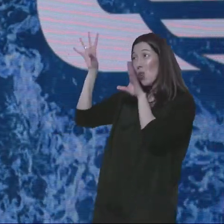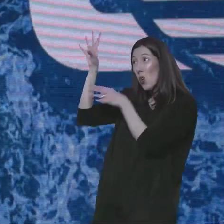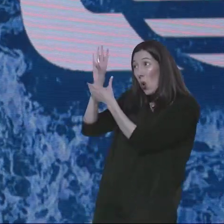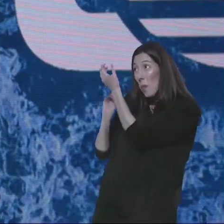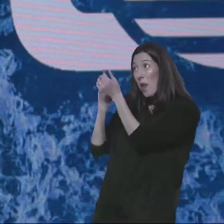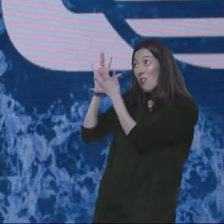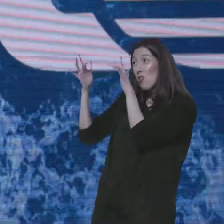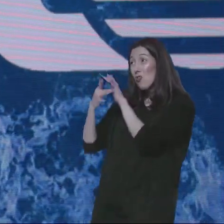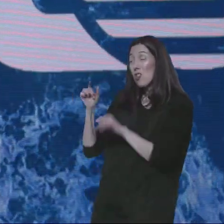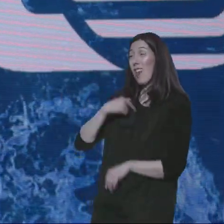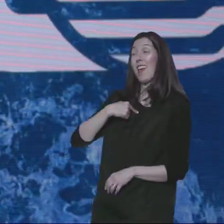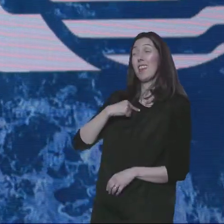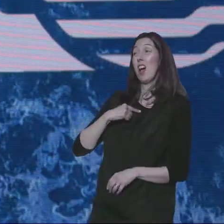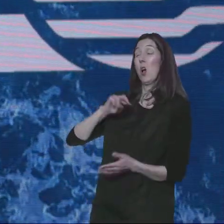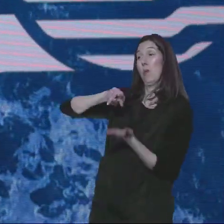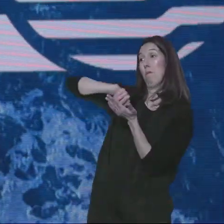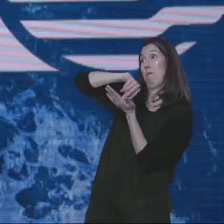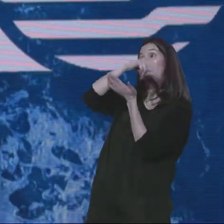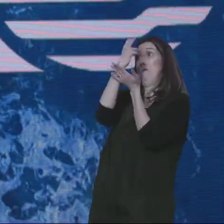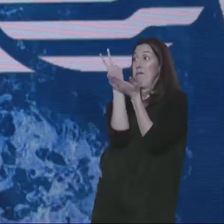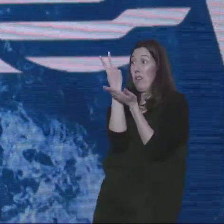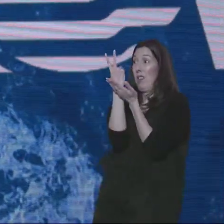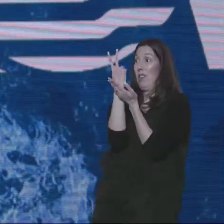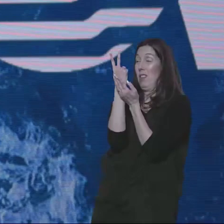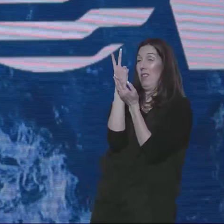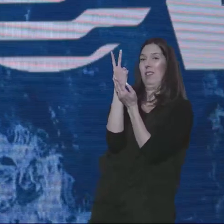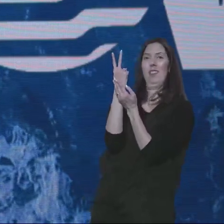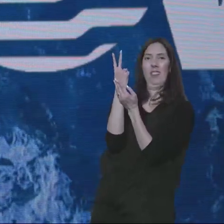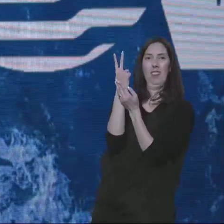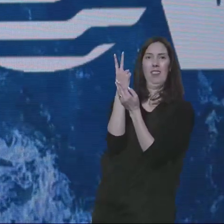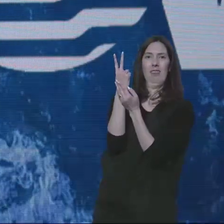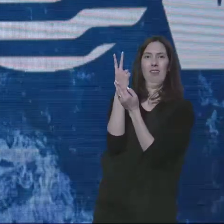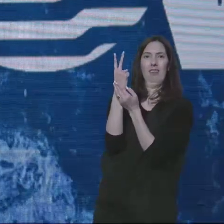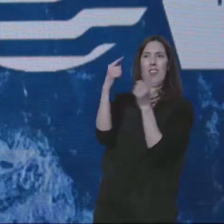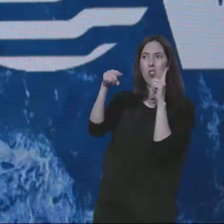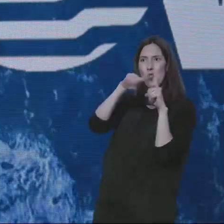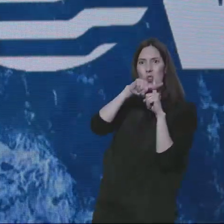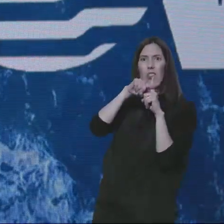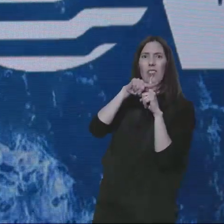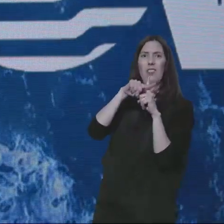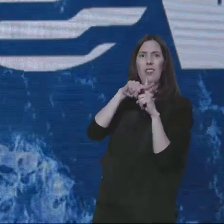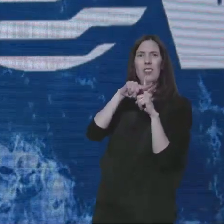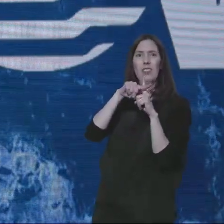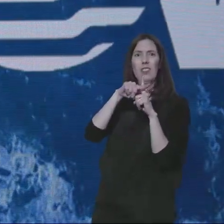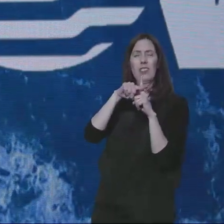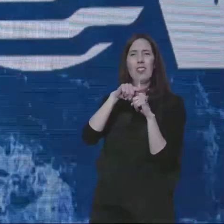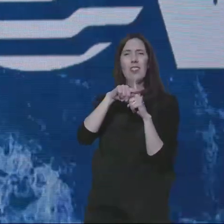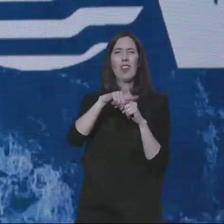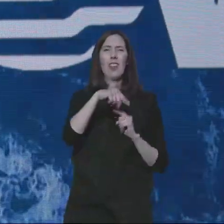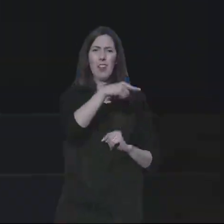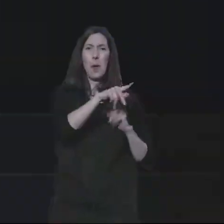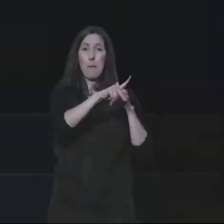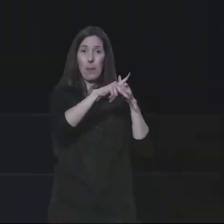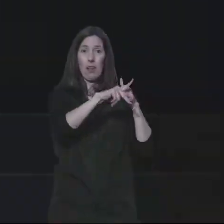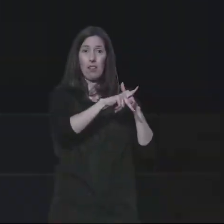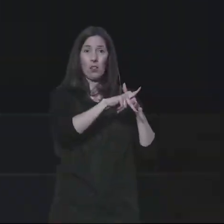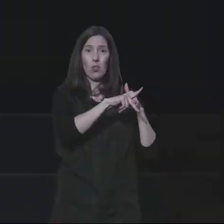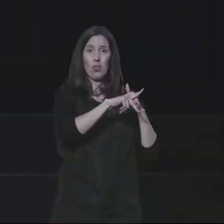Um homem que morreu de ponta cabeça crucificado cria que aquilo era leve e